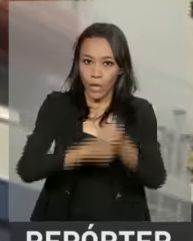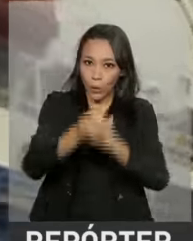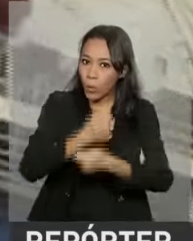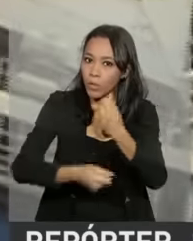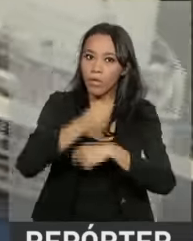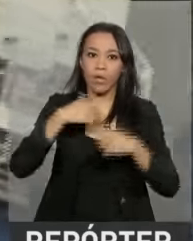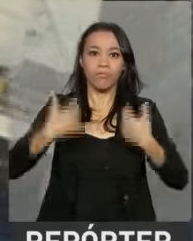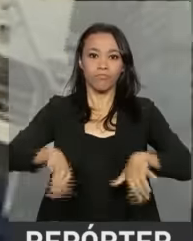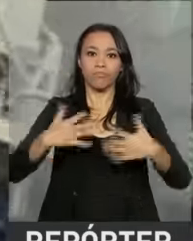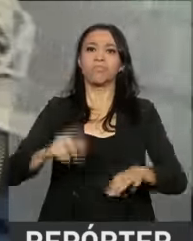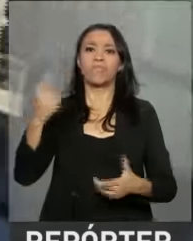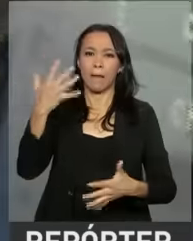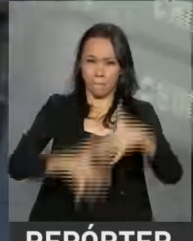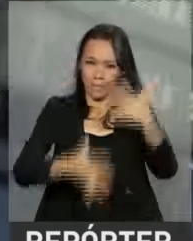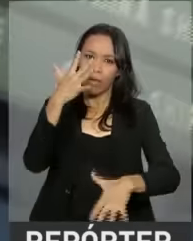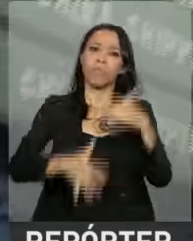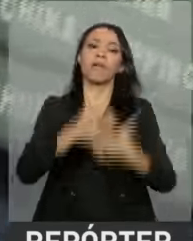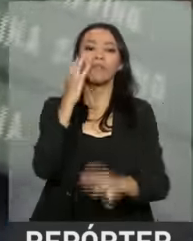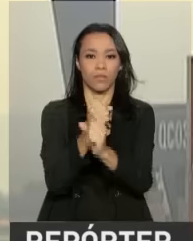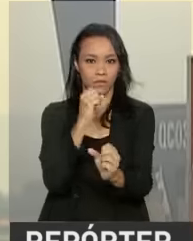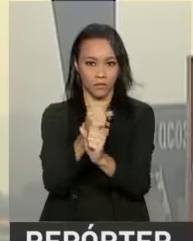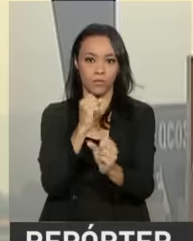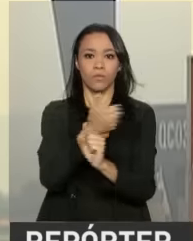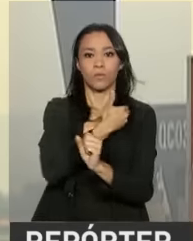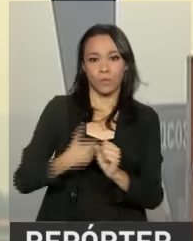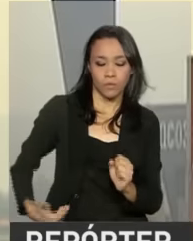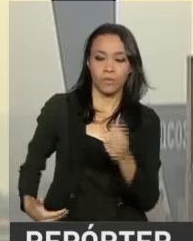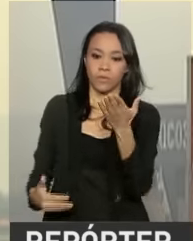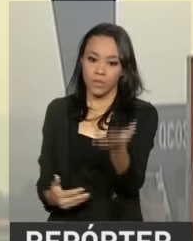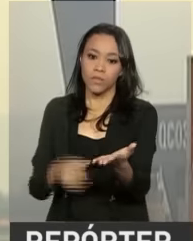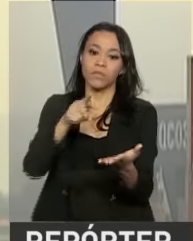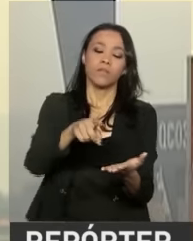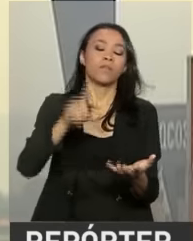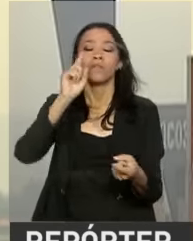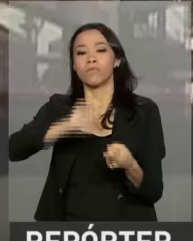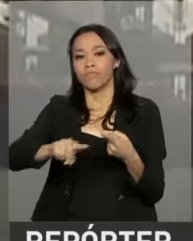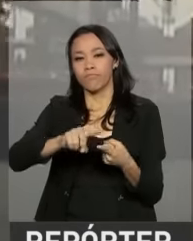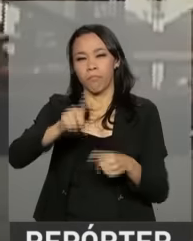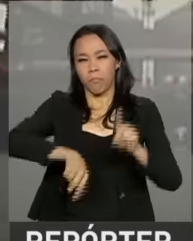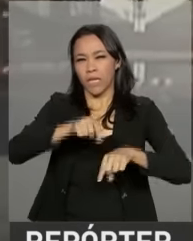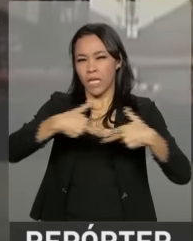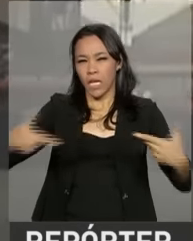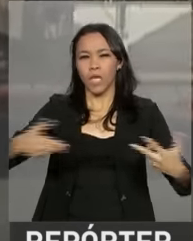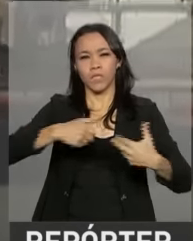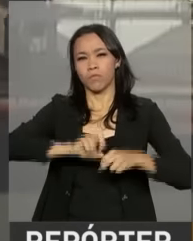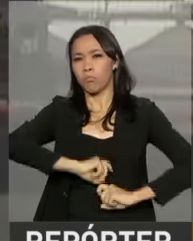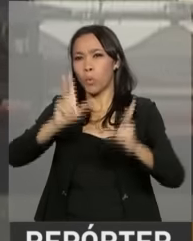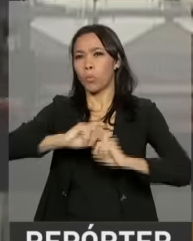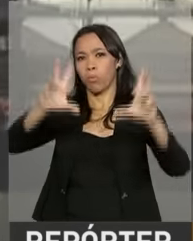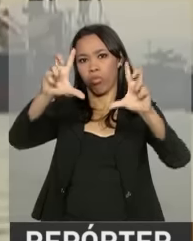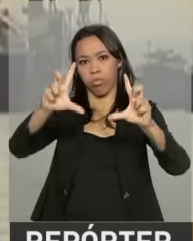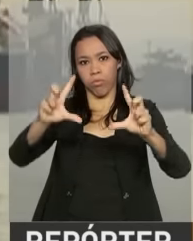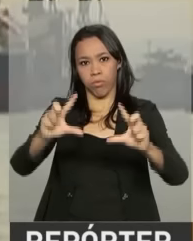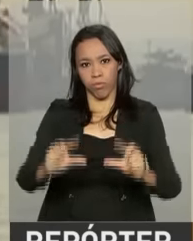arrecadação de impostos como de importação de renda e sobre produtos industrializados teve queda de Janeiro a